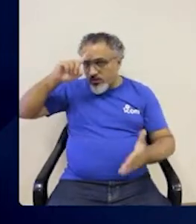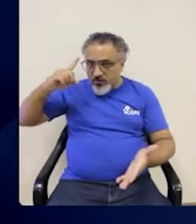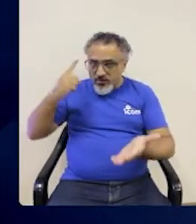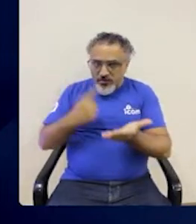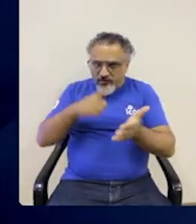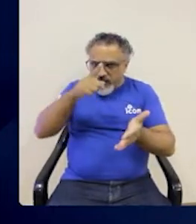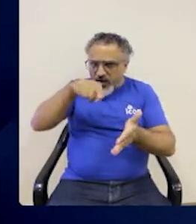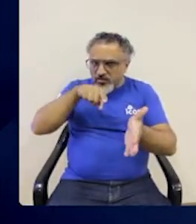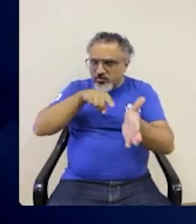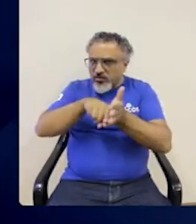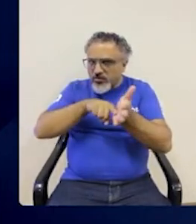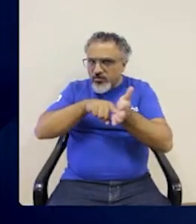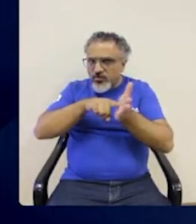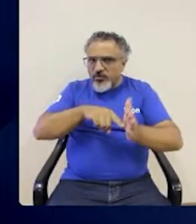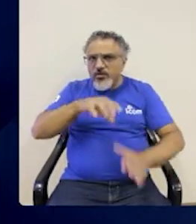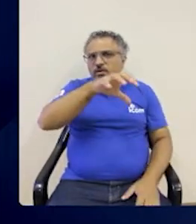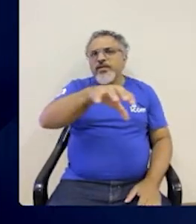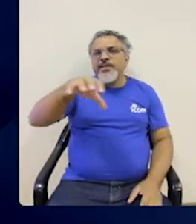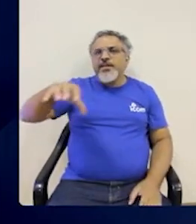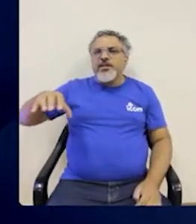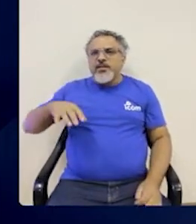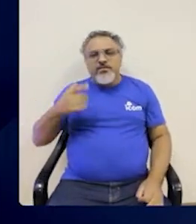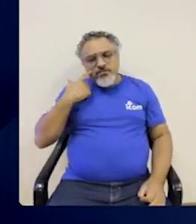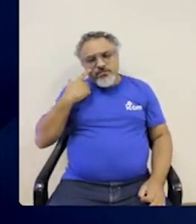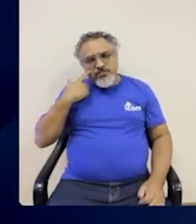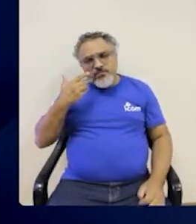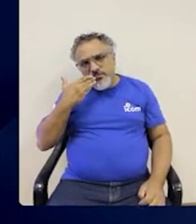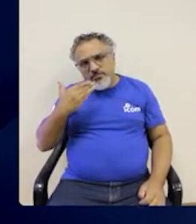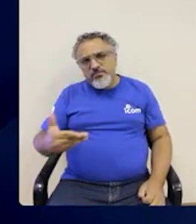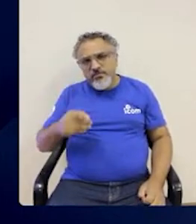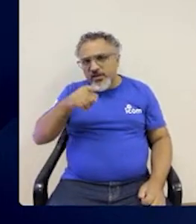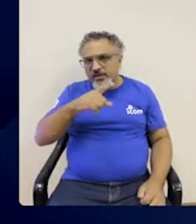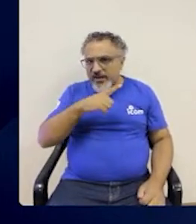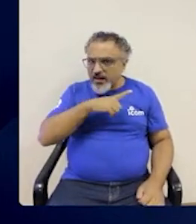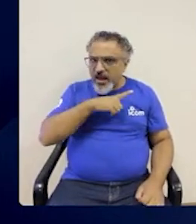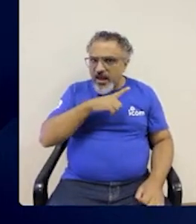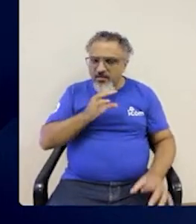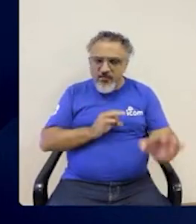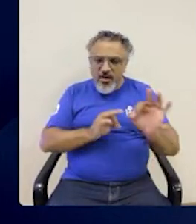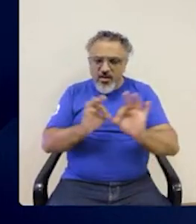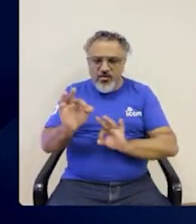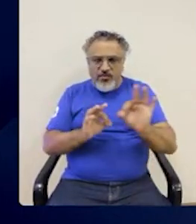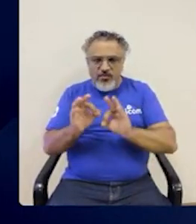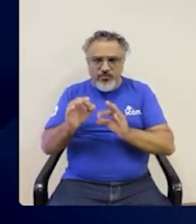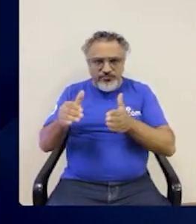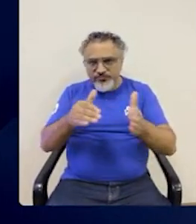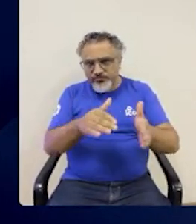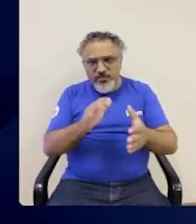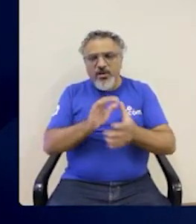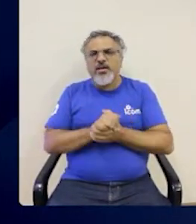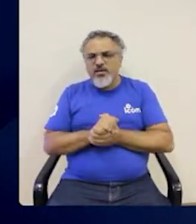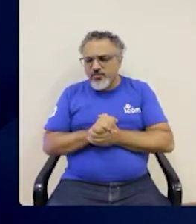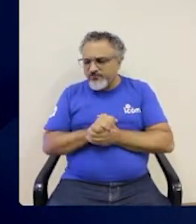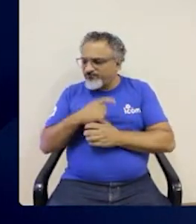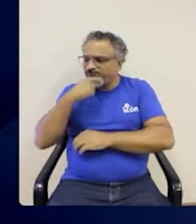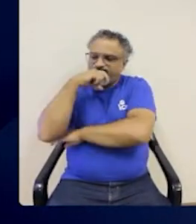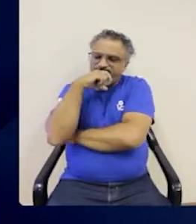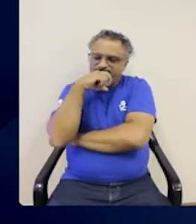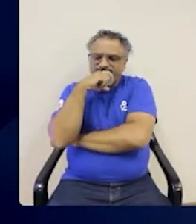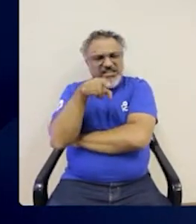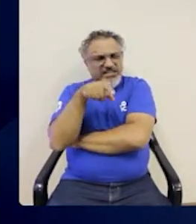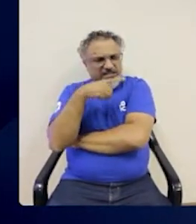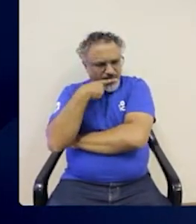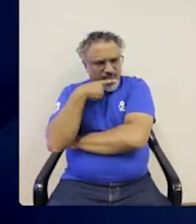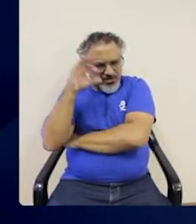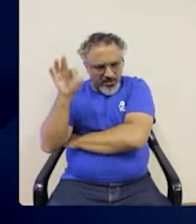seu diagnóstico territorial, verifique as demandas que você tem e traça esse planejamento. Essa prática faz sentido e tem